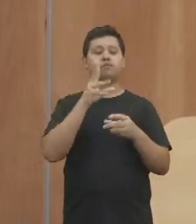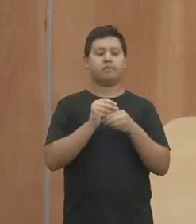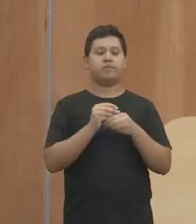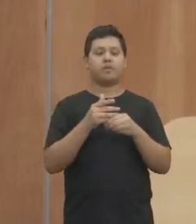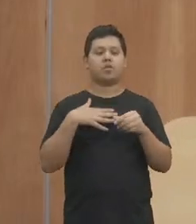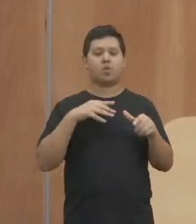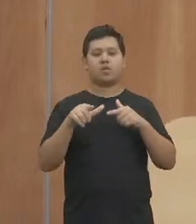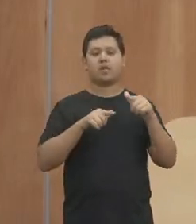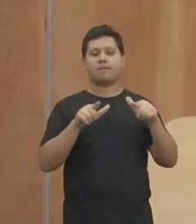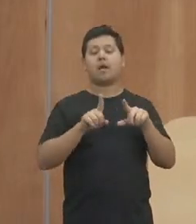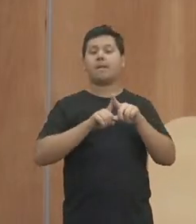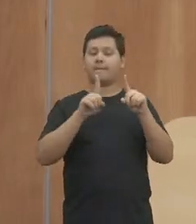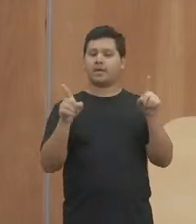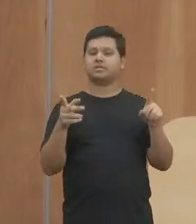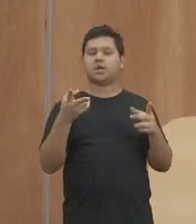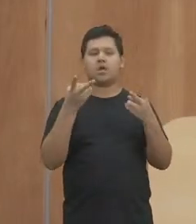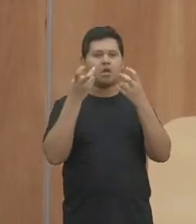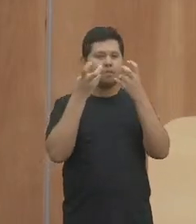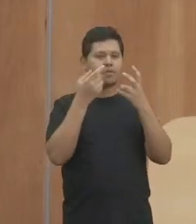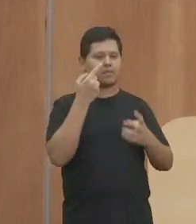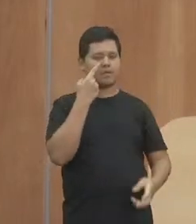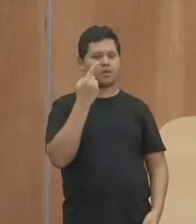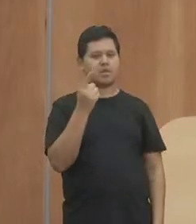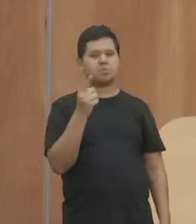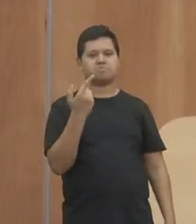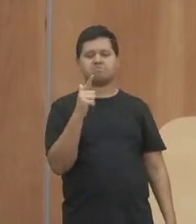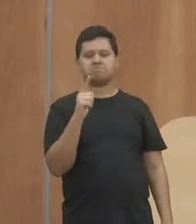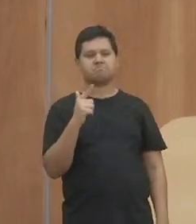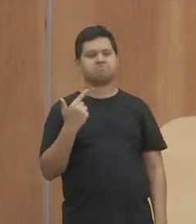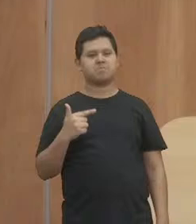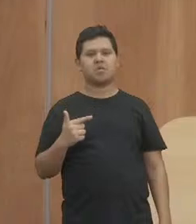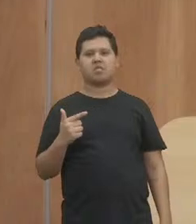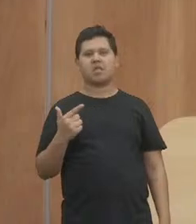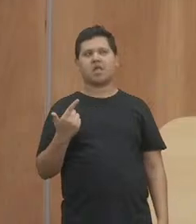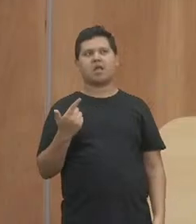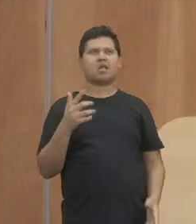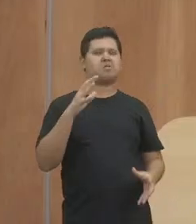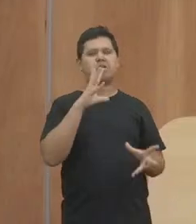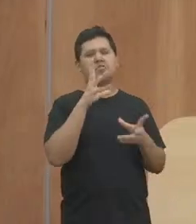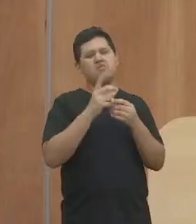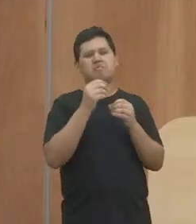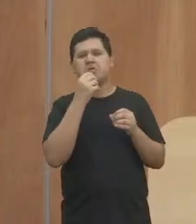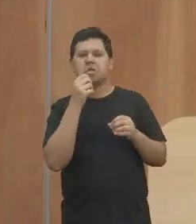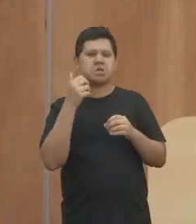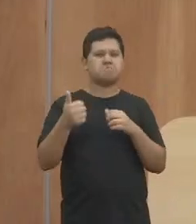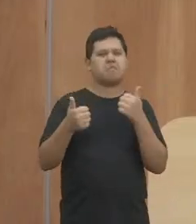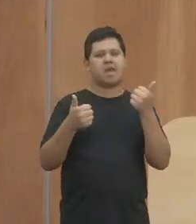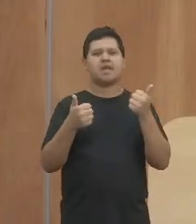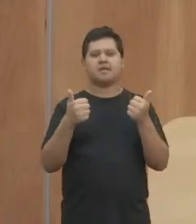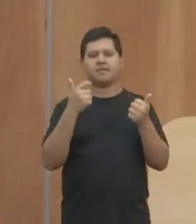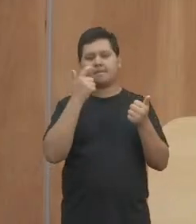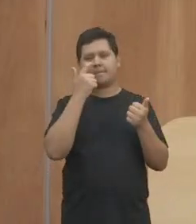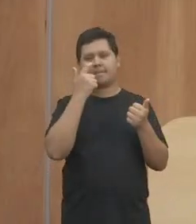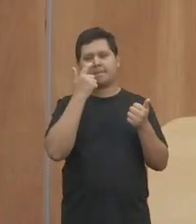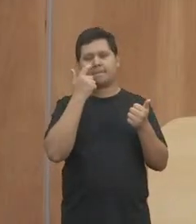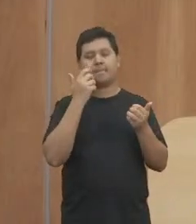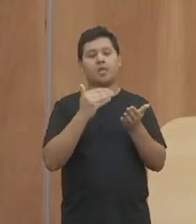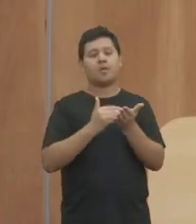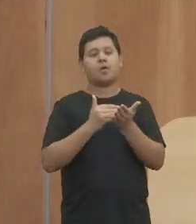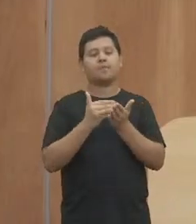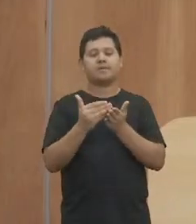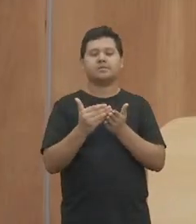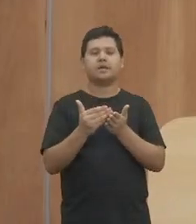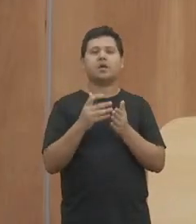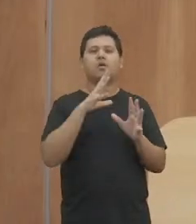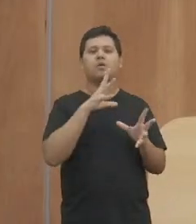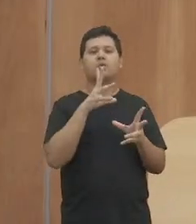mandato. Mas, como eu já percebi, não é possível resumir tão bem nesse período que a gente tem. Então, a gente vai passar a fazer as gravações